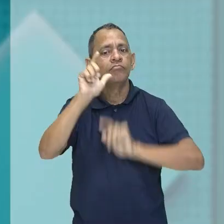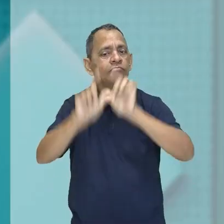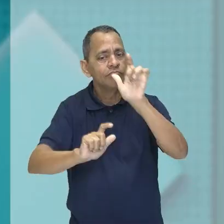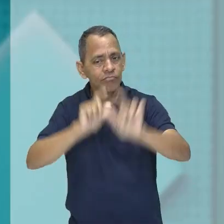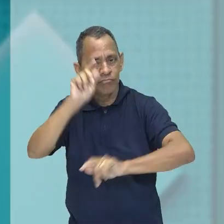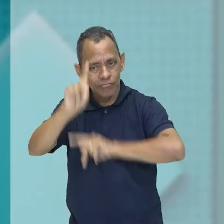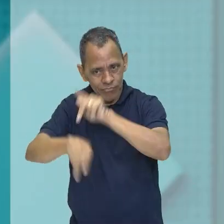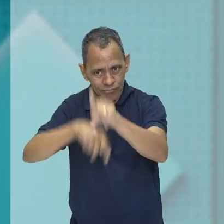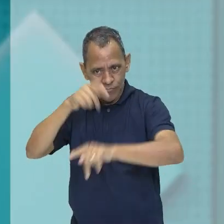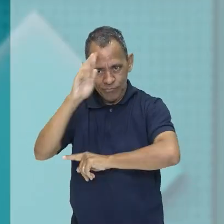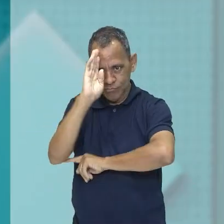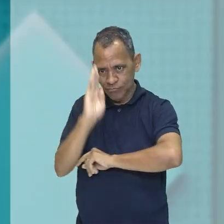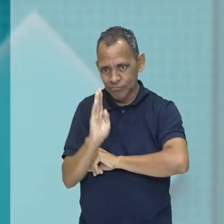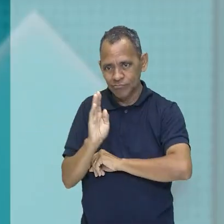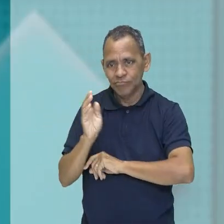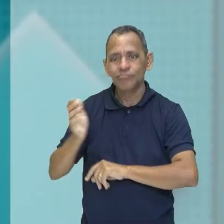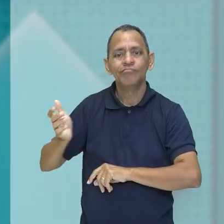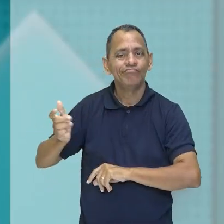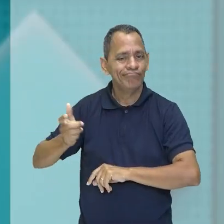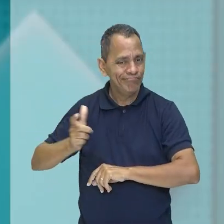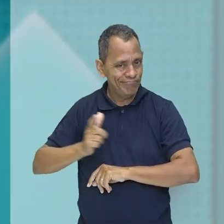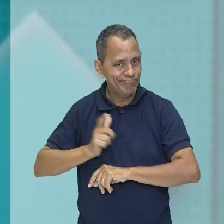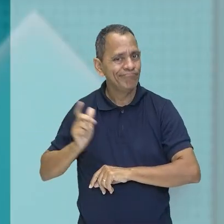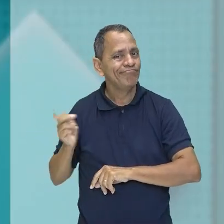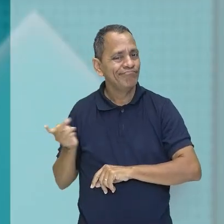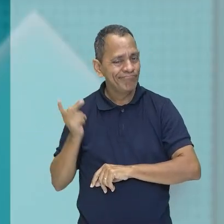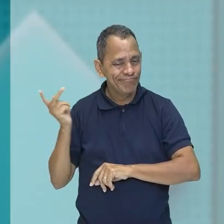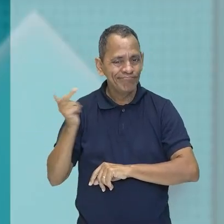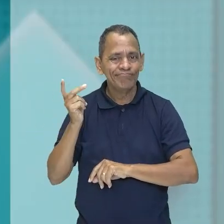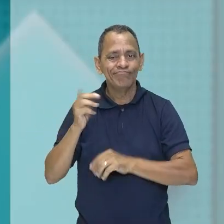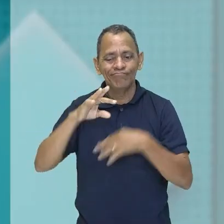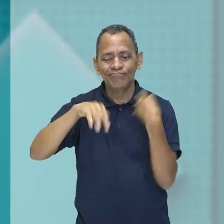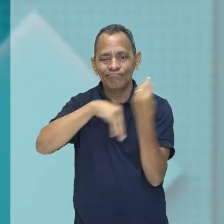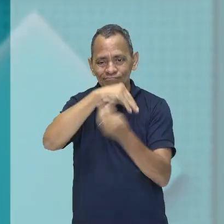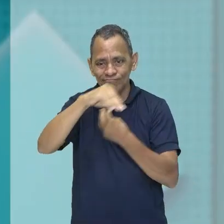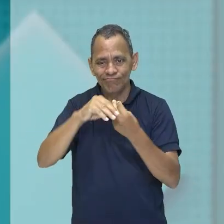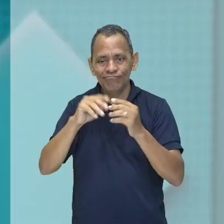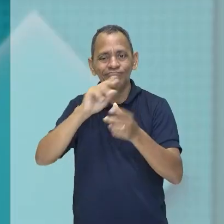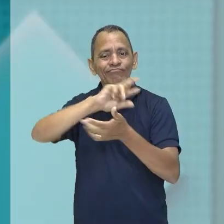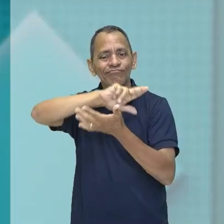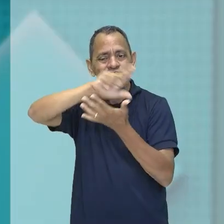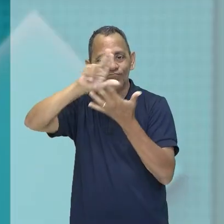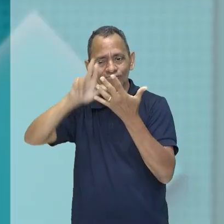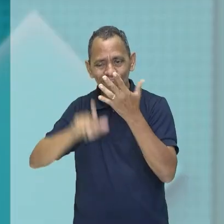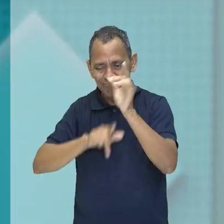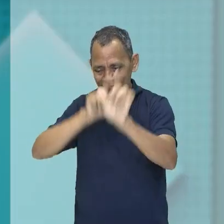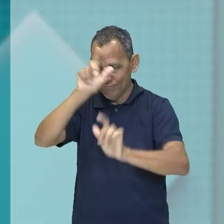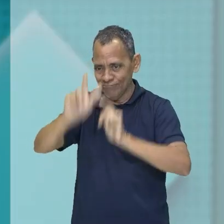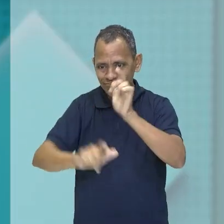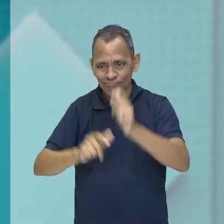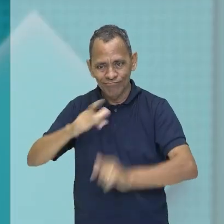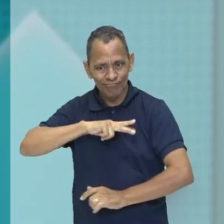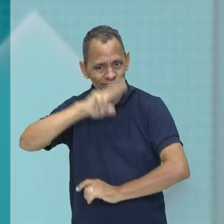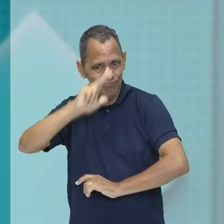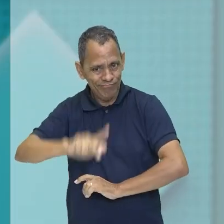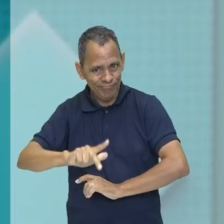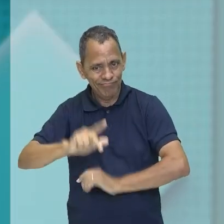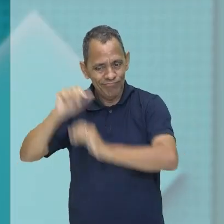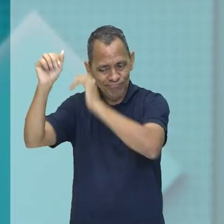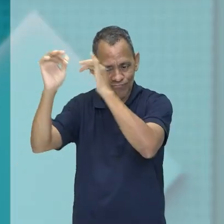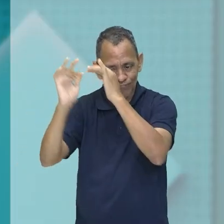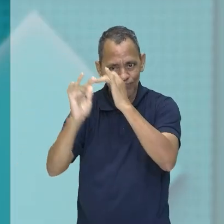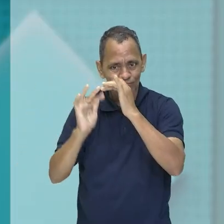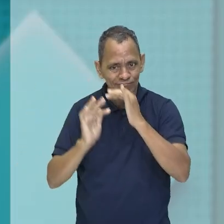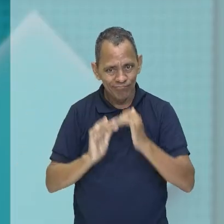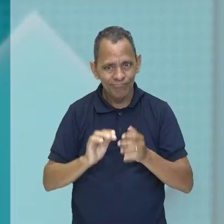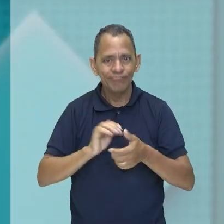muito rico, nós temos uma miscigenação, vários povos vieram para cá. Primeiramente vieram os portugueses com o intrudo, né, que